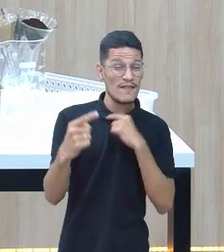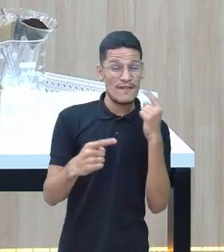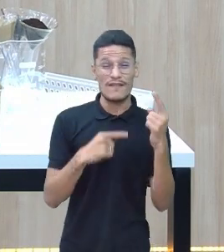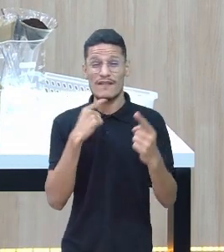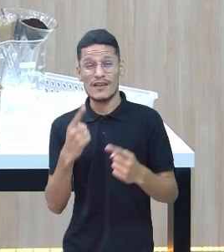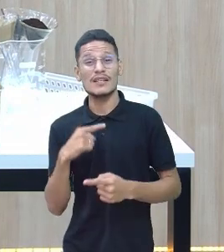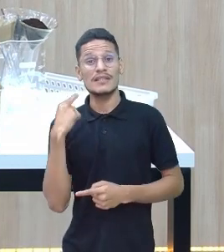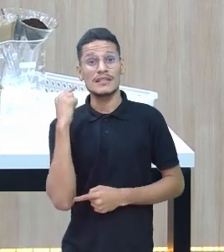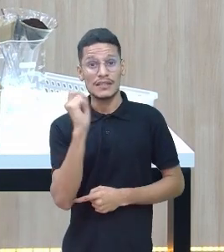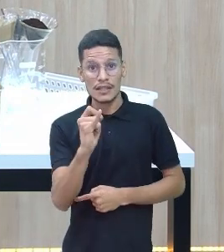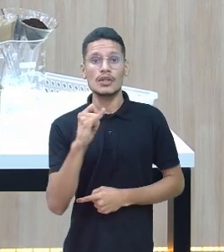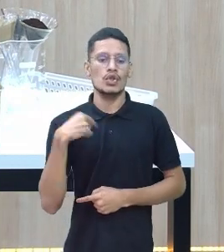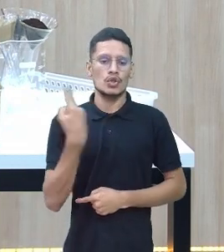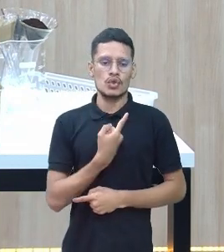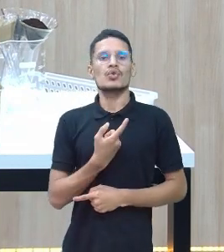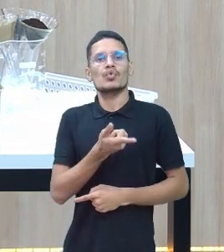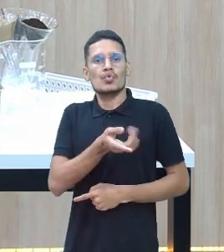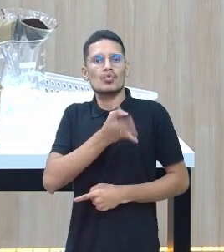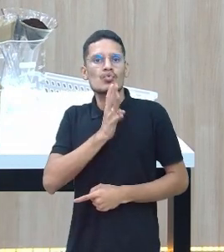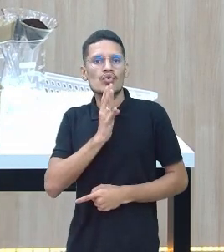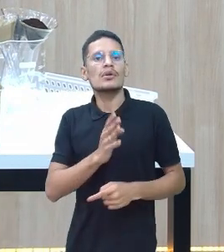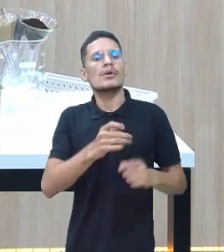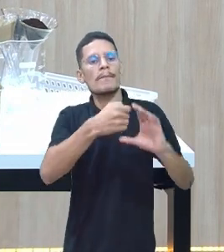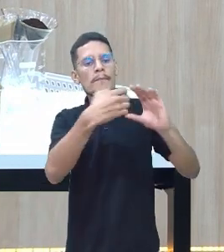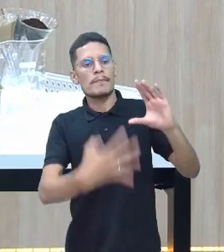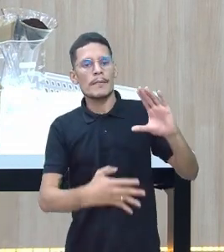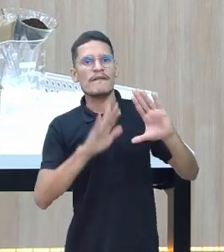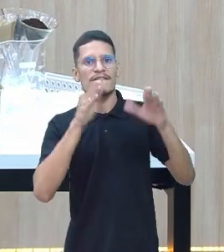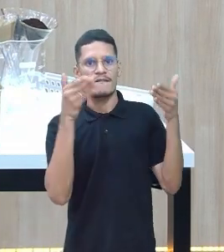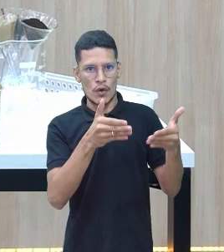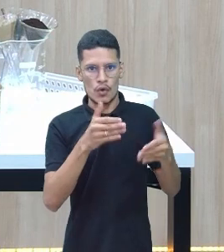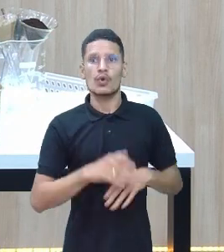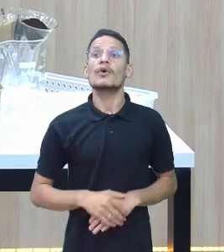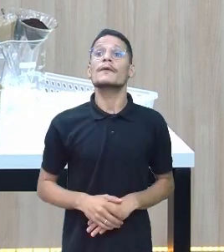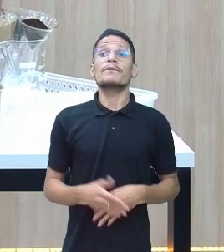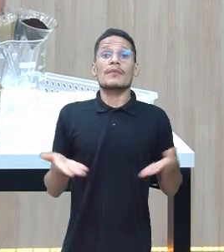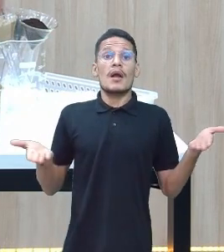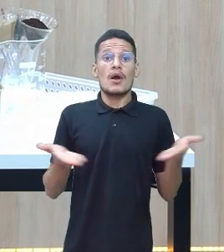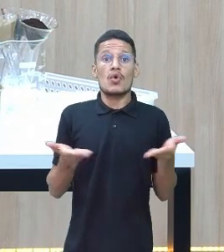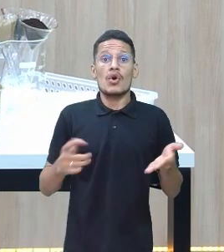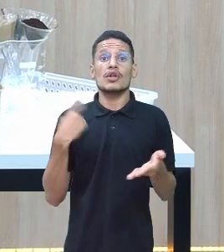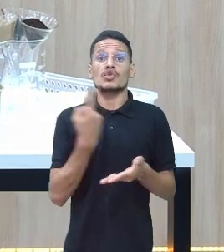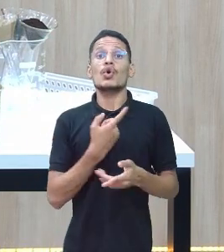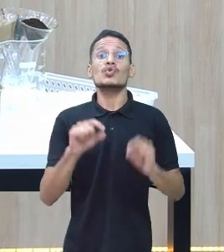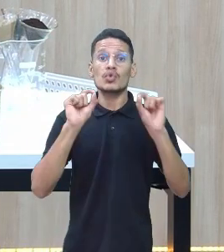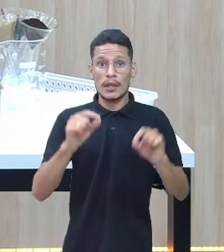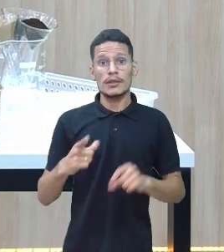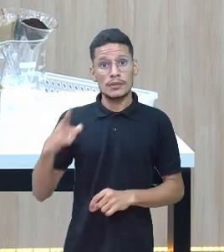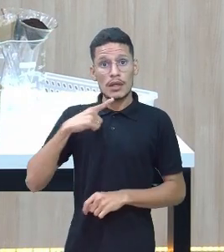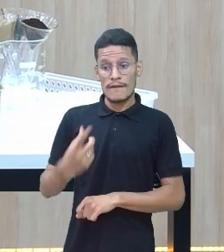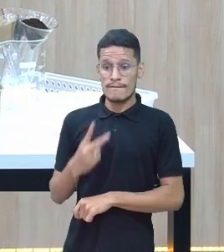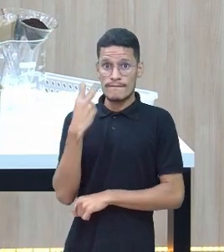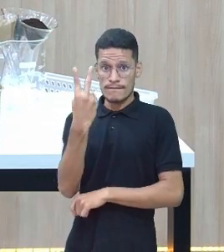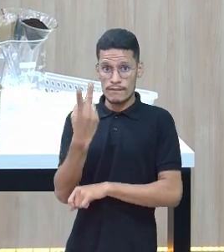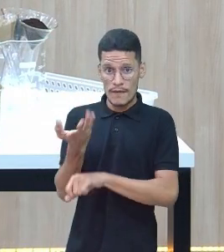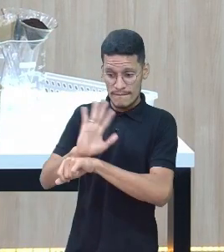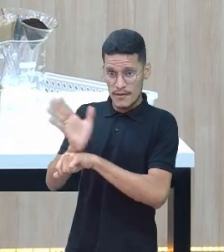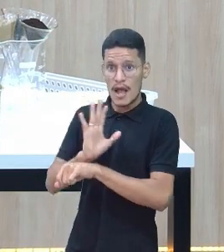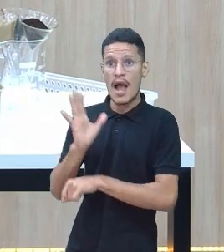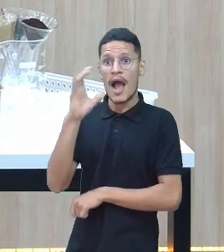as características específicas. E aí eu vou chamar a atenção de vocês agora para 2 vídeos, bem